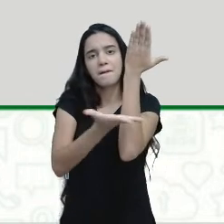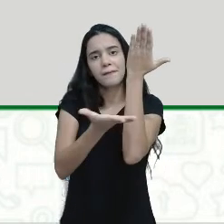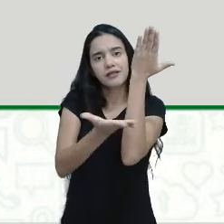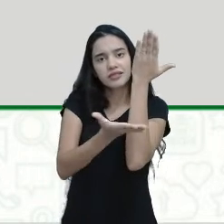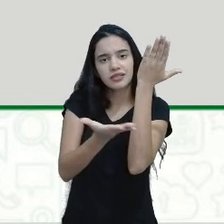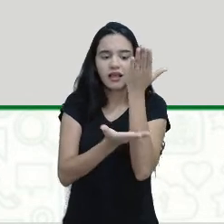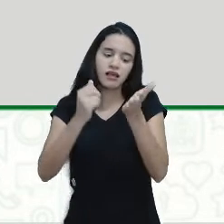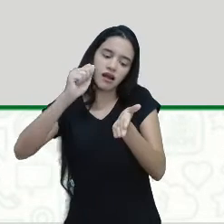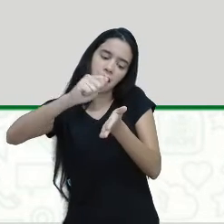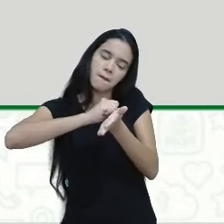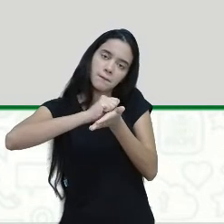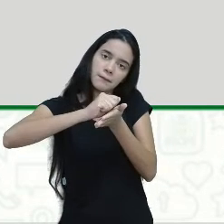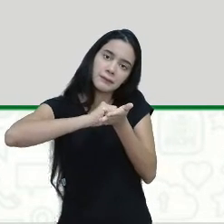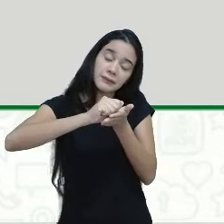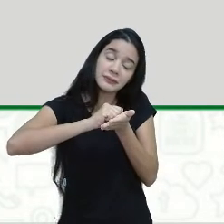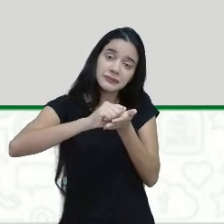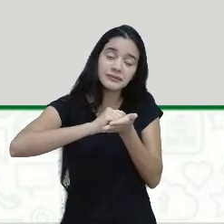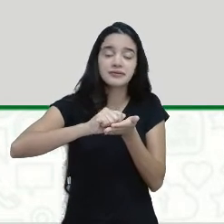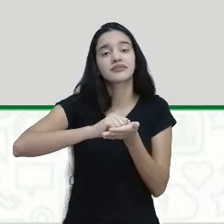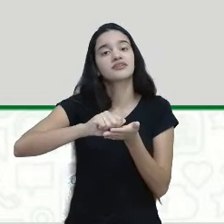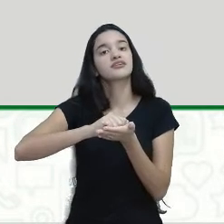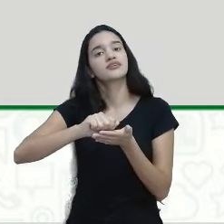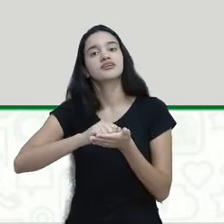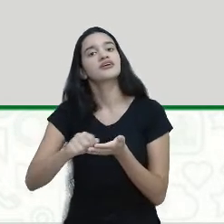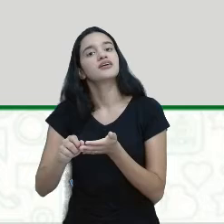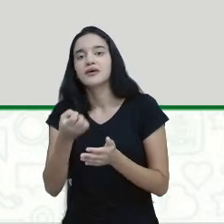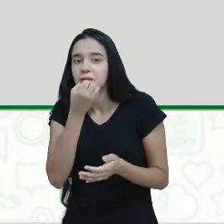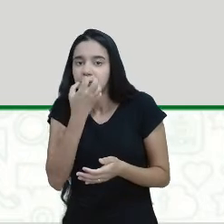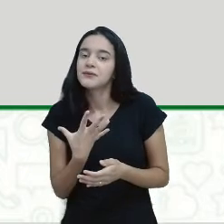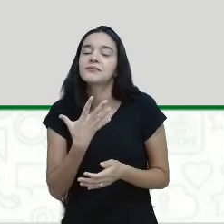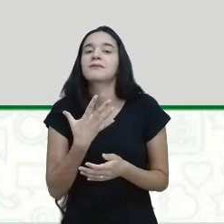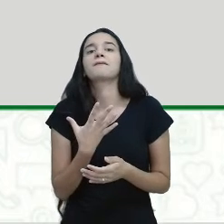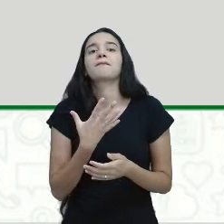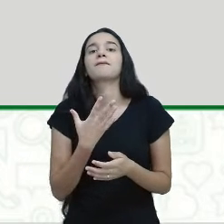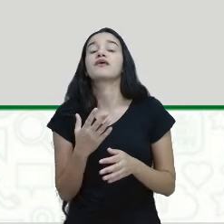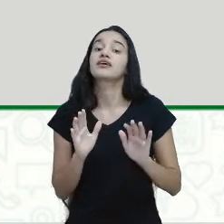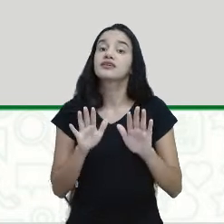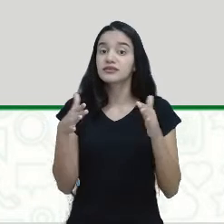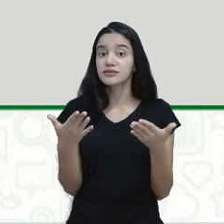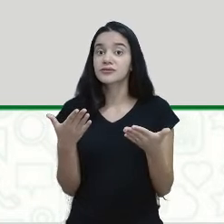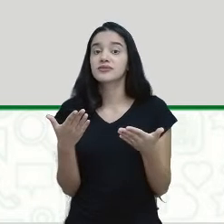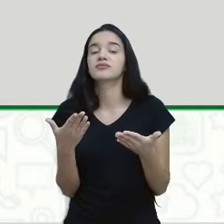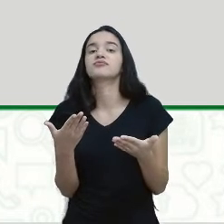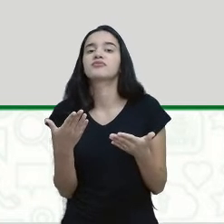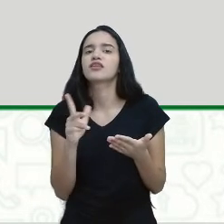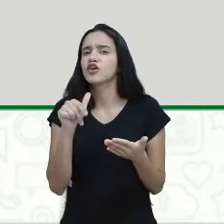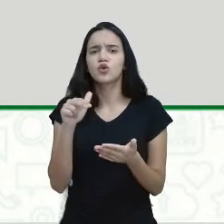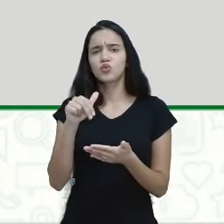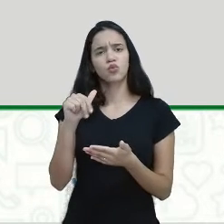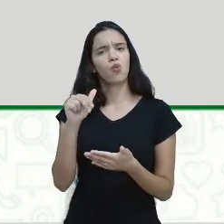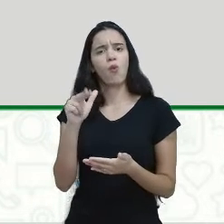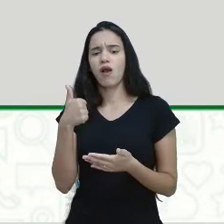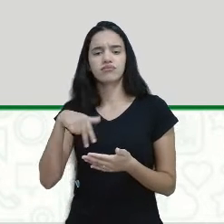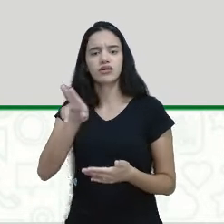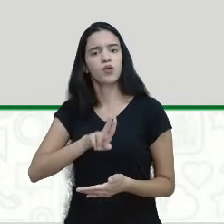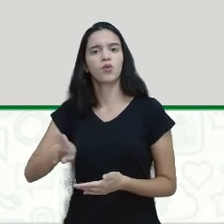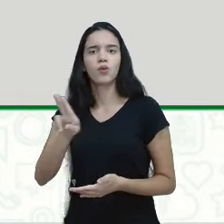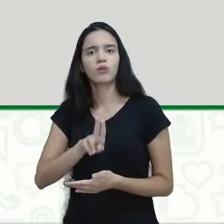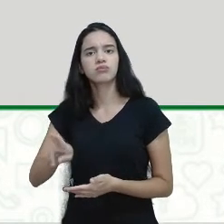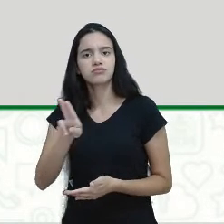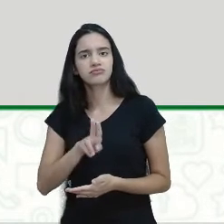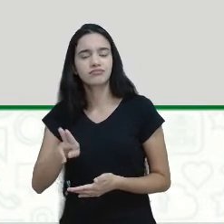a cortiça, então eles não são bons condutores de eletricidade. Então isso aí, eles nunca vão ser